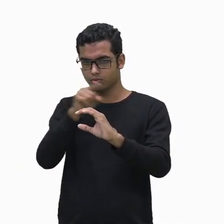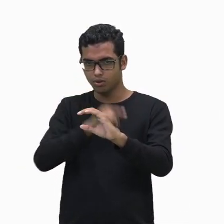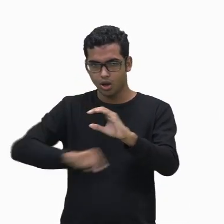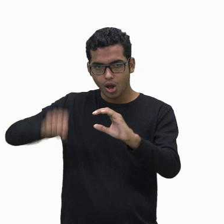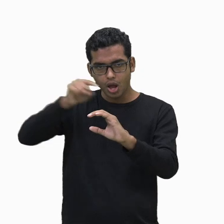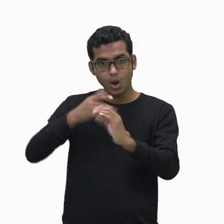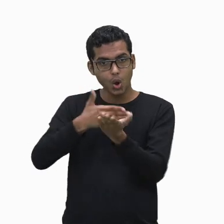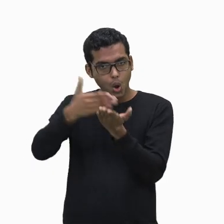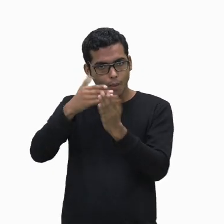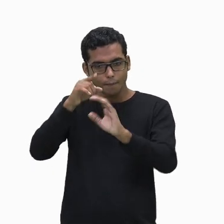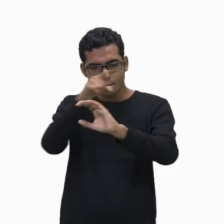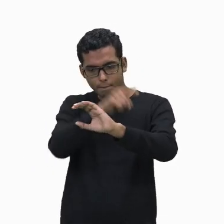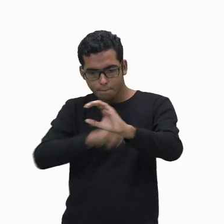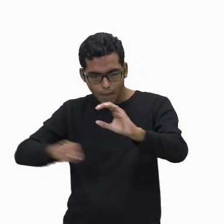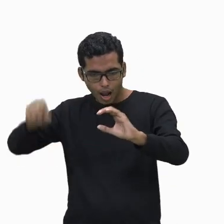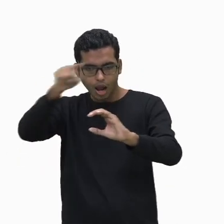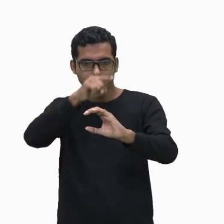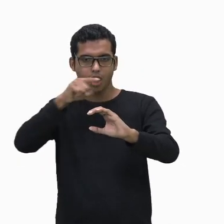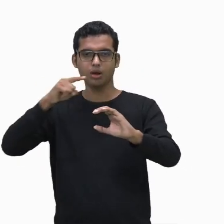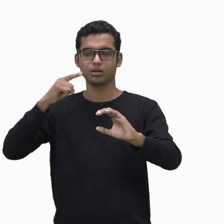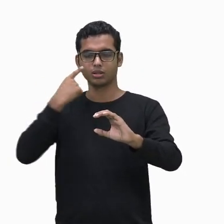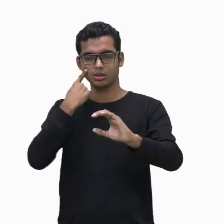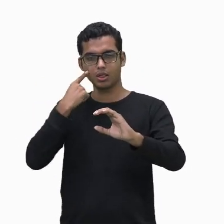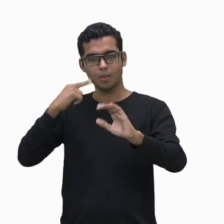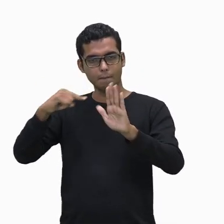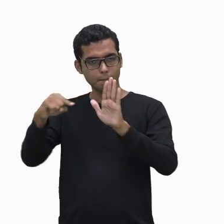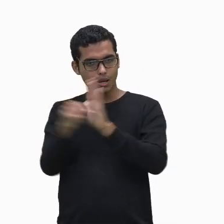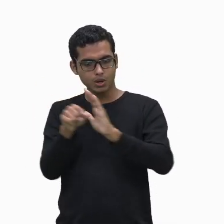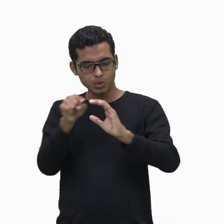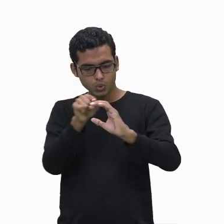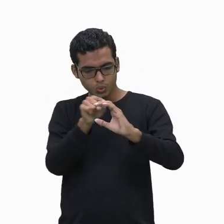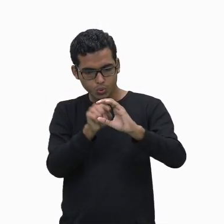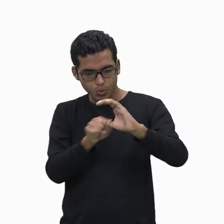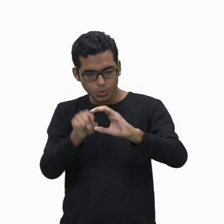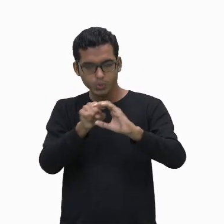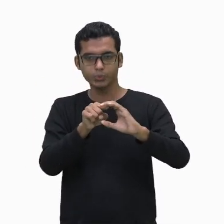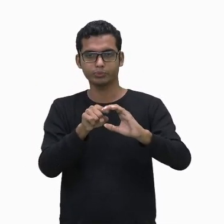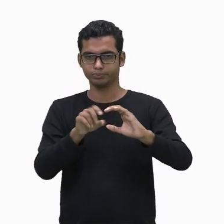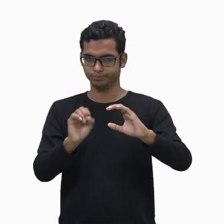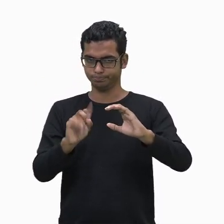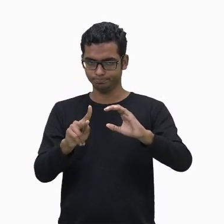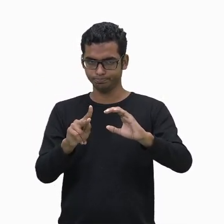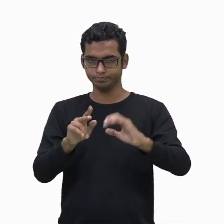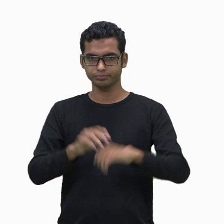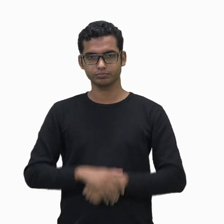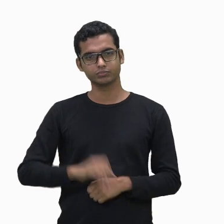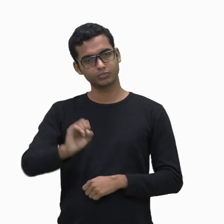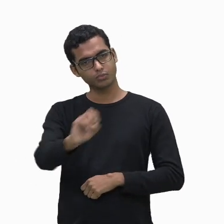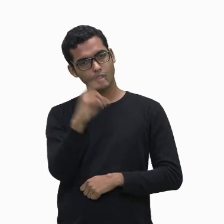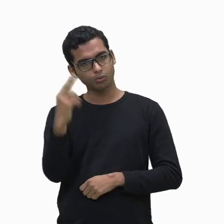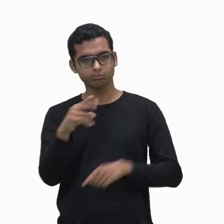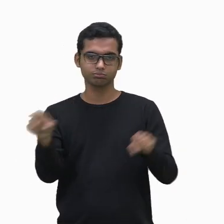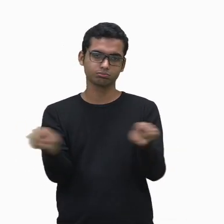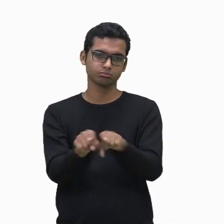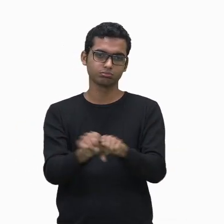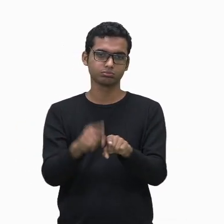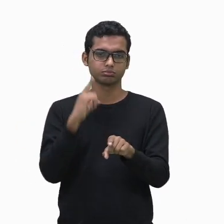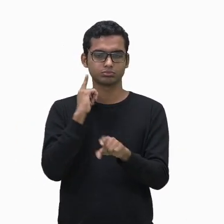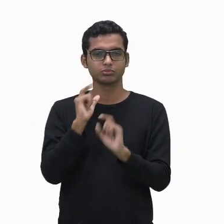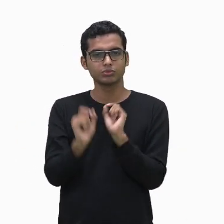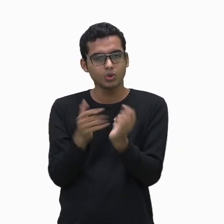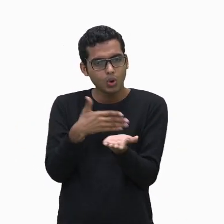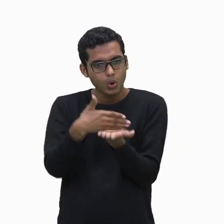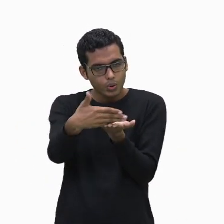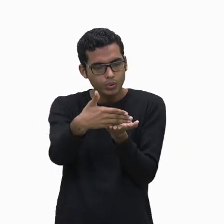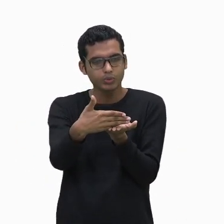círculo maior, menos a área do círculo menor, tá? Ou então, da segunda maneira, como nós vimos aqui, né?